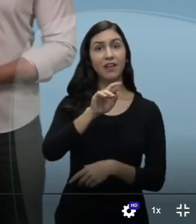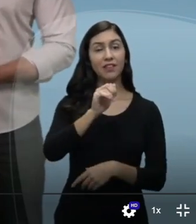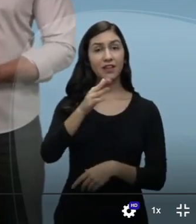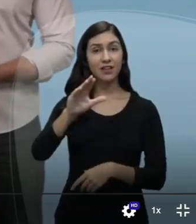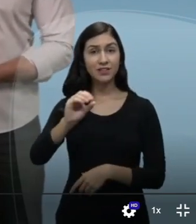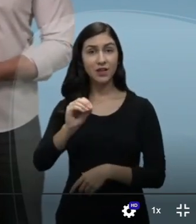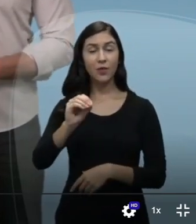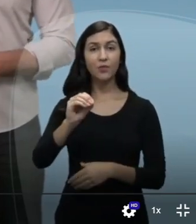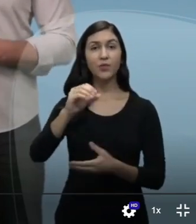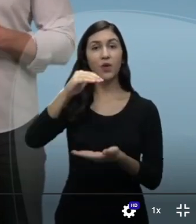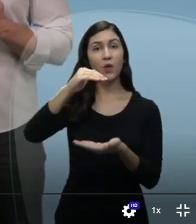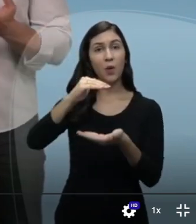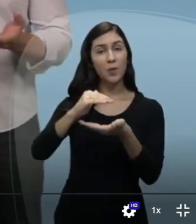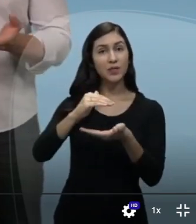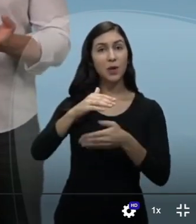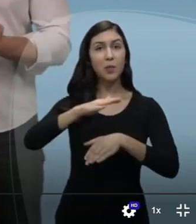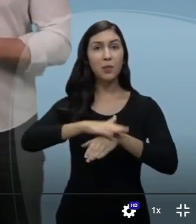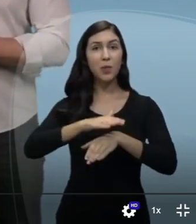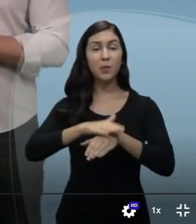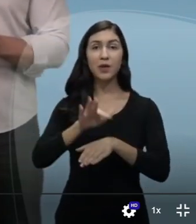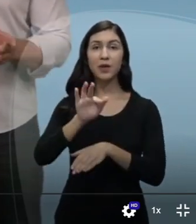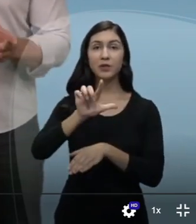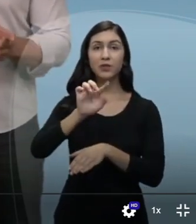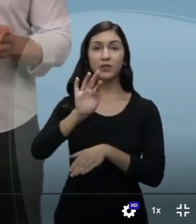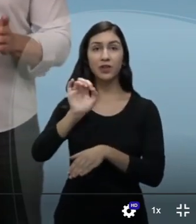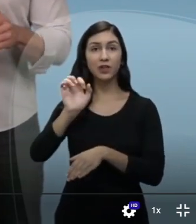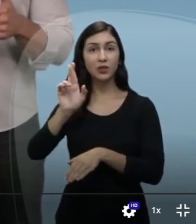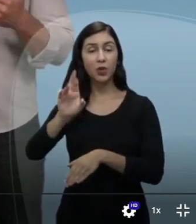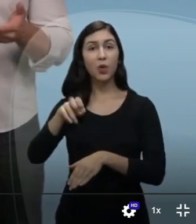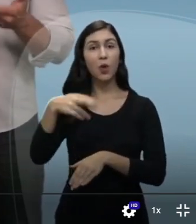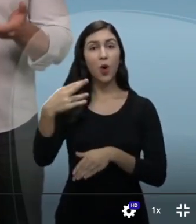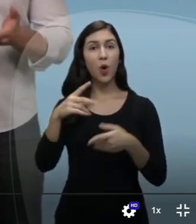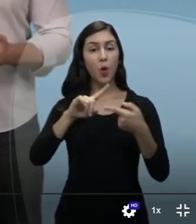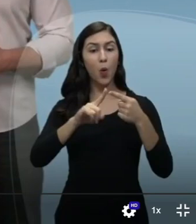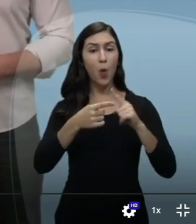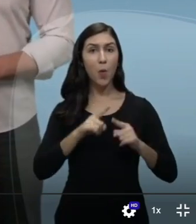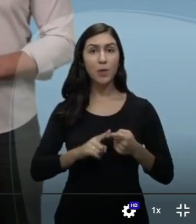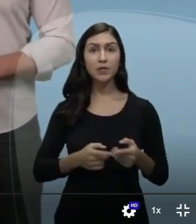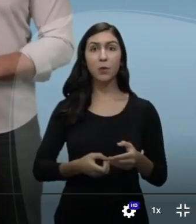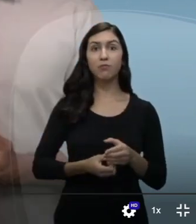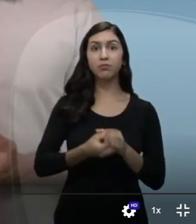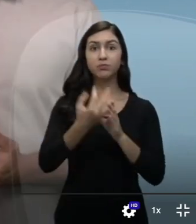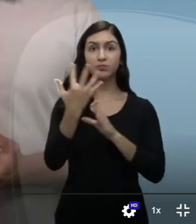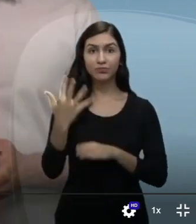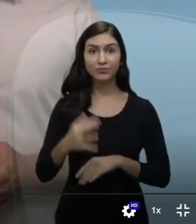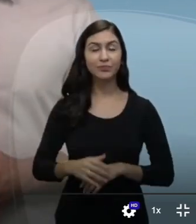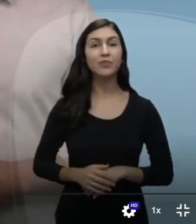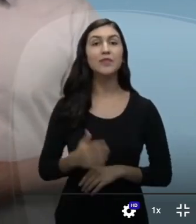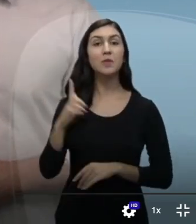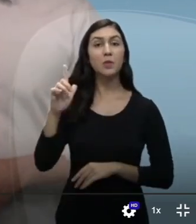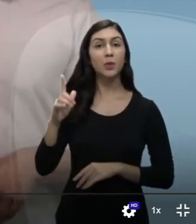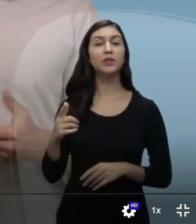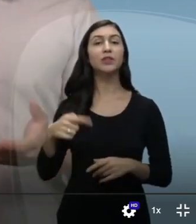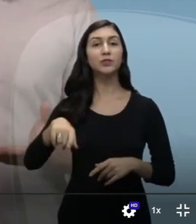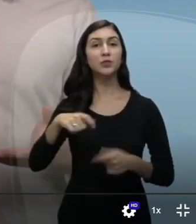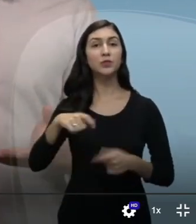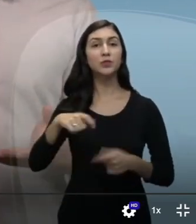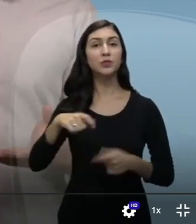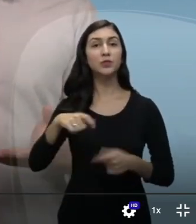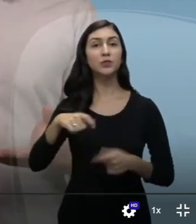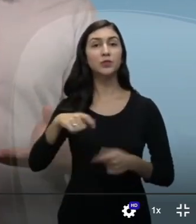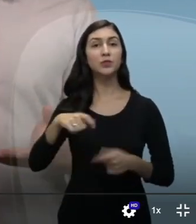de compressão, de momento fletor ou uma combinação de mais de um tipo de esforço. Outra coisa que temos que levar em